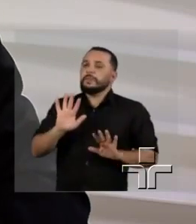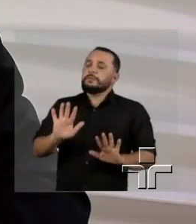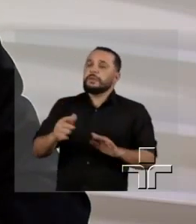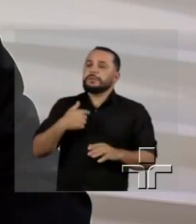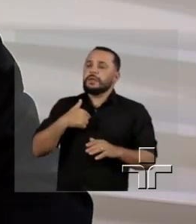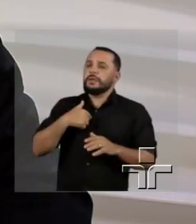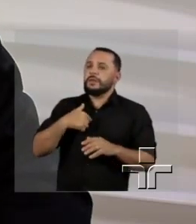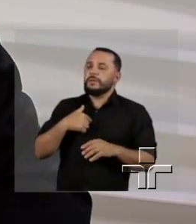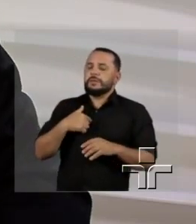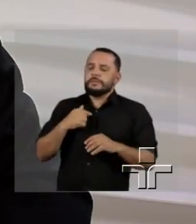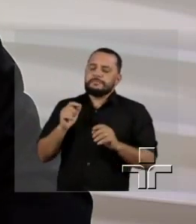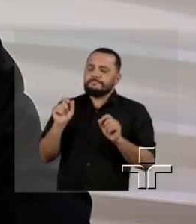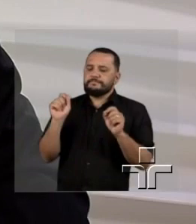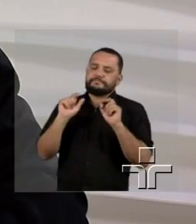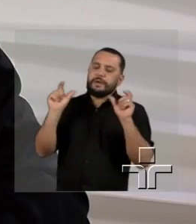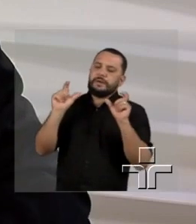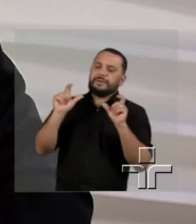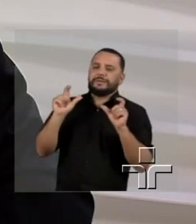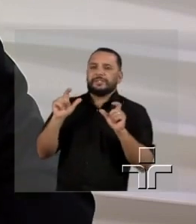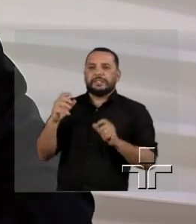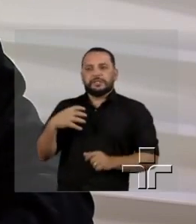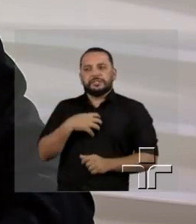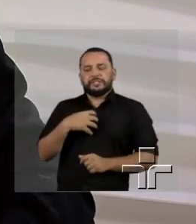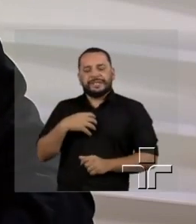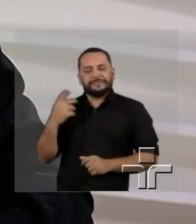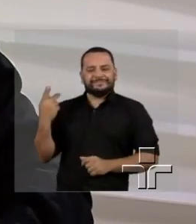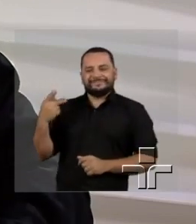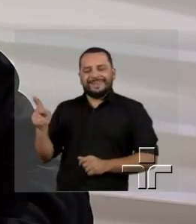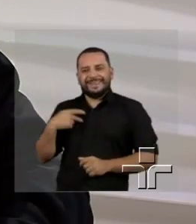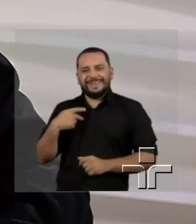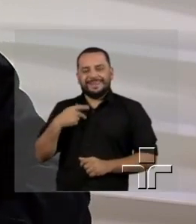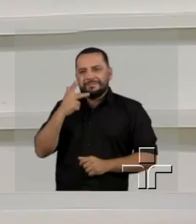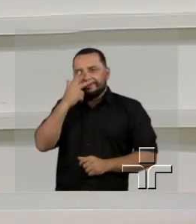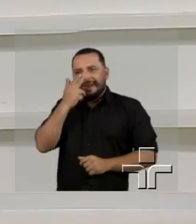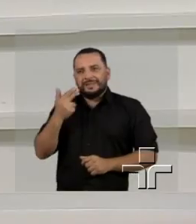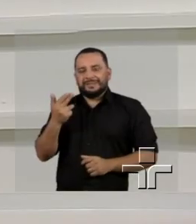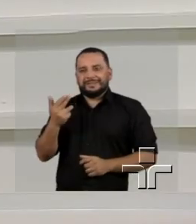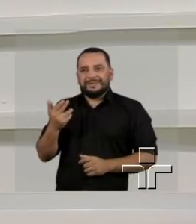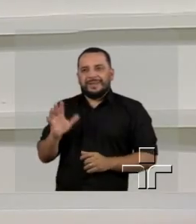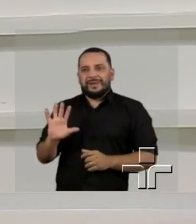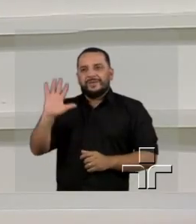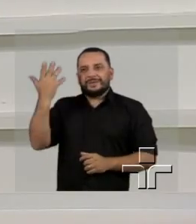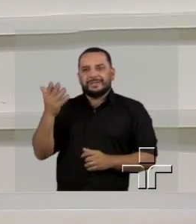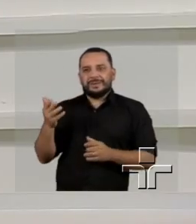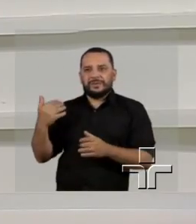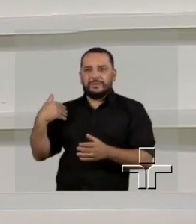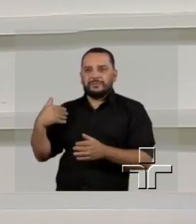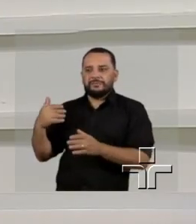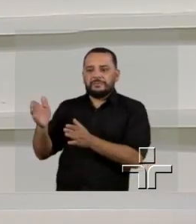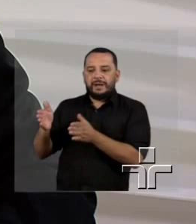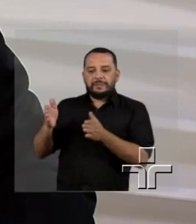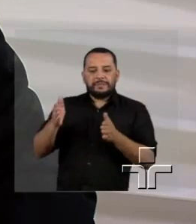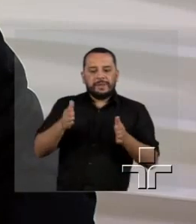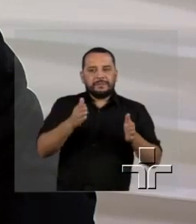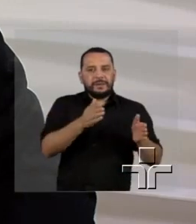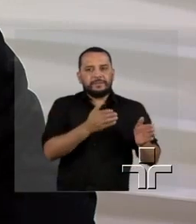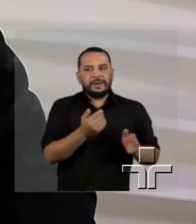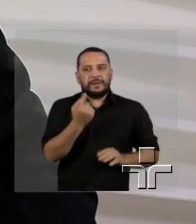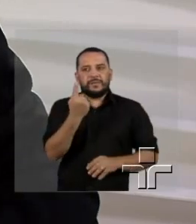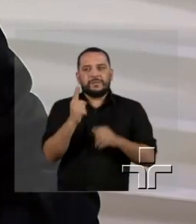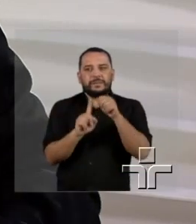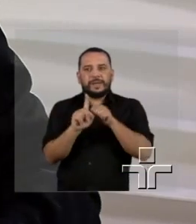programa pedindo ao senhor para relembrar um pouco para o nosso público por que o senhor saiu do governo.